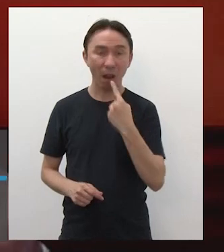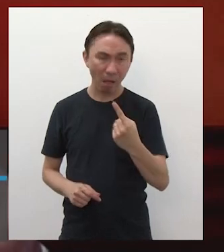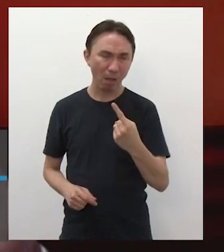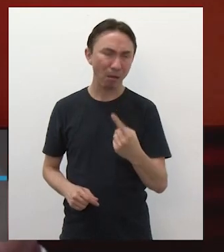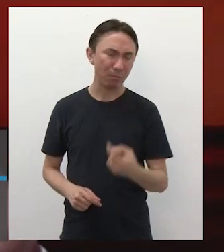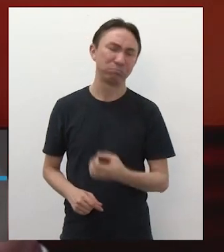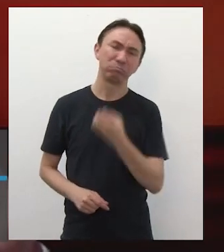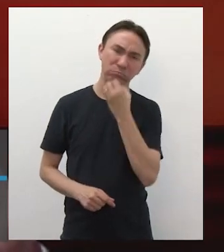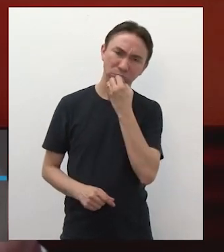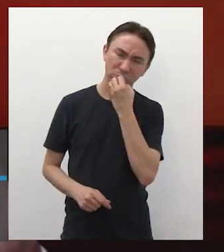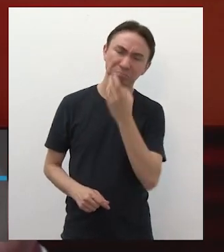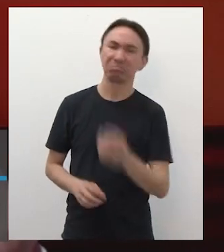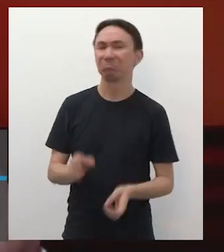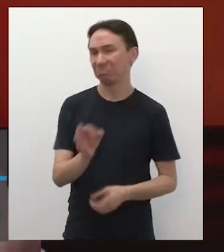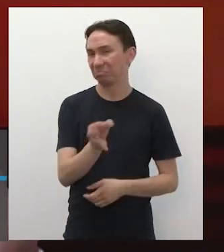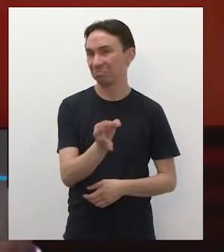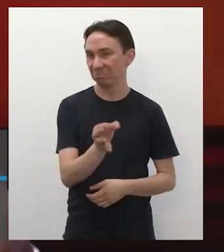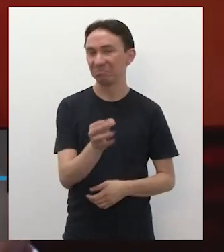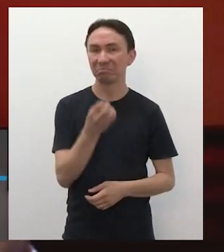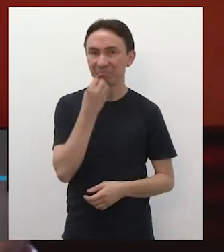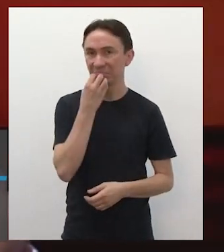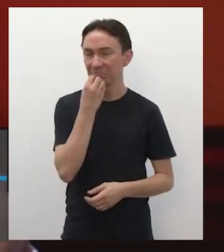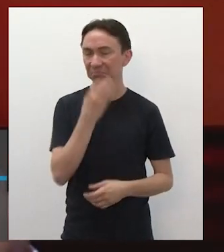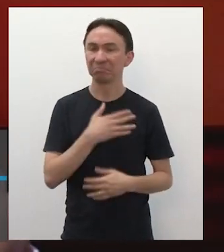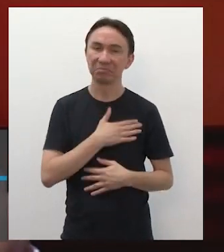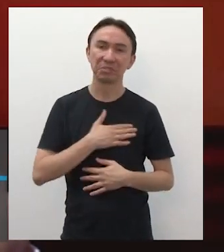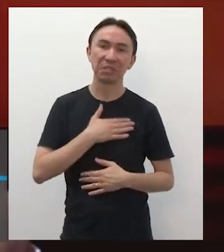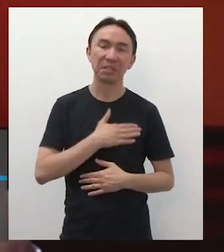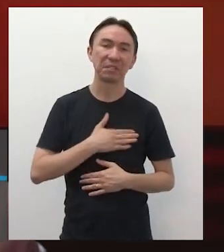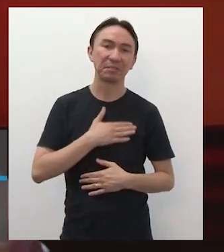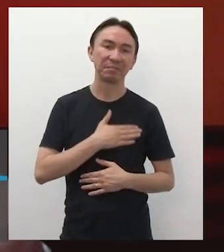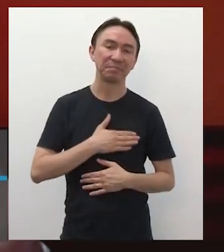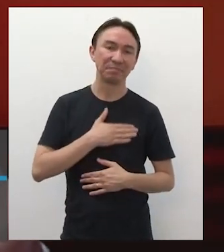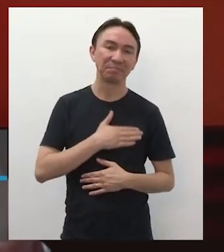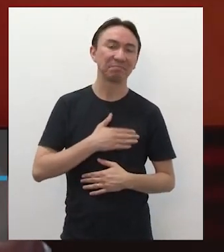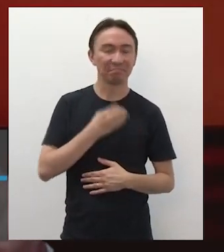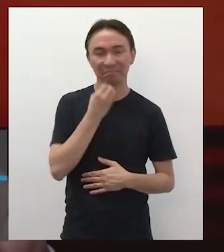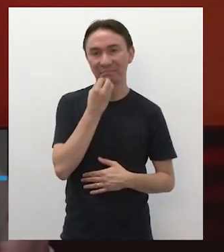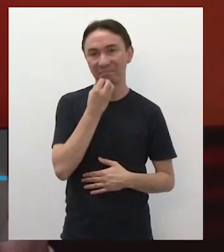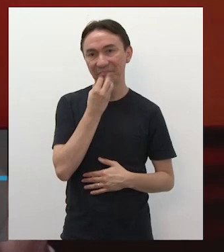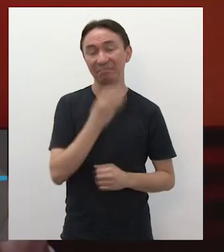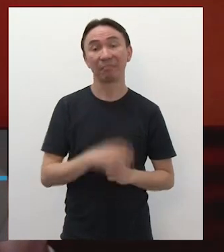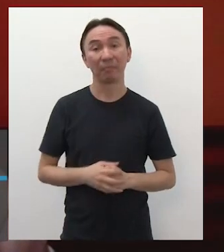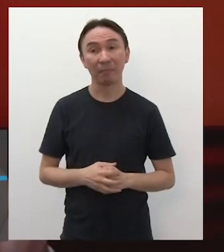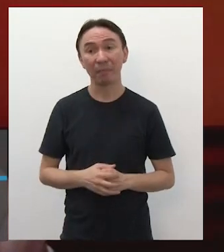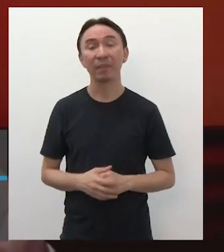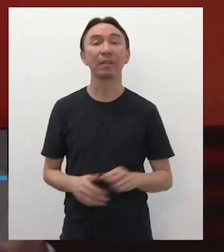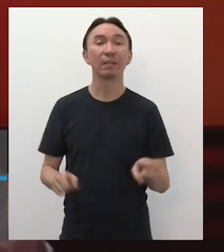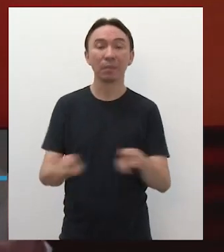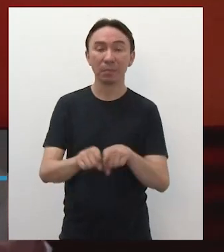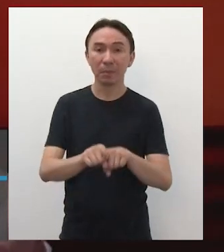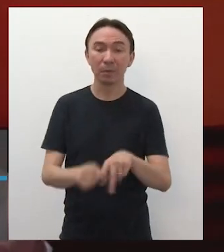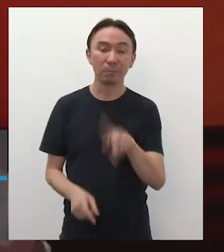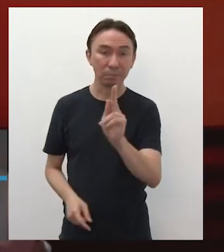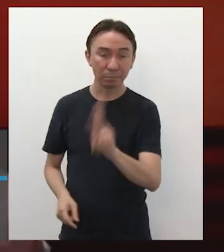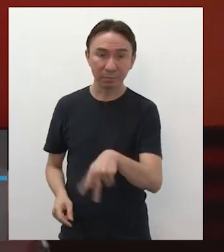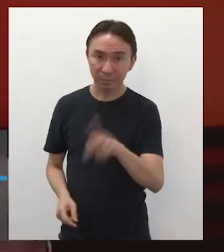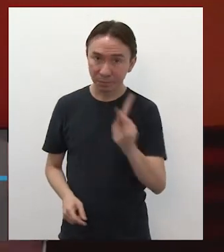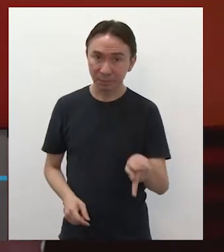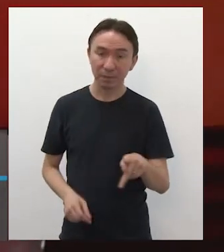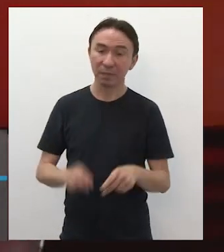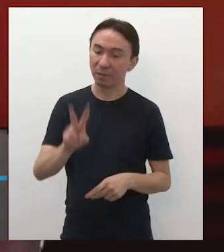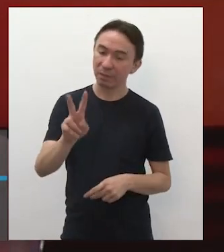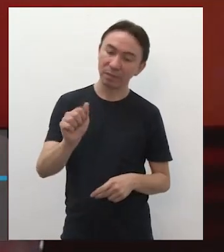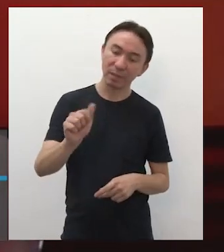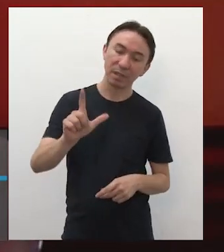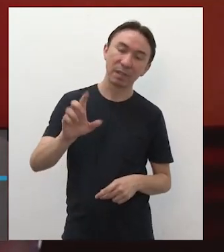Exemplificado, educativo, prático, estou gostando muito. Né? A professora Valéria também agradece, diz